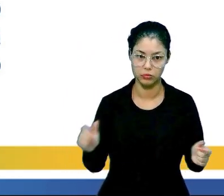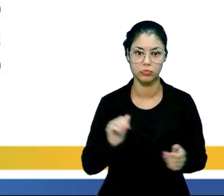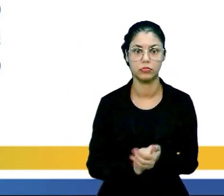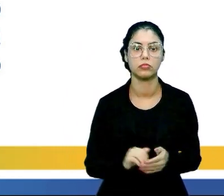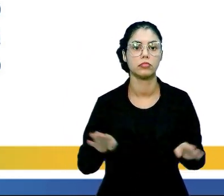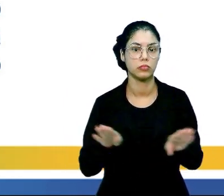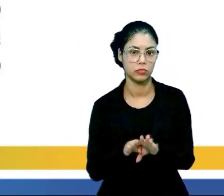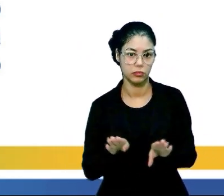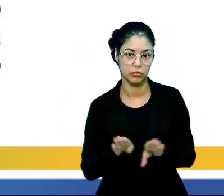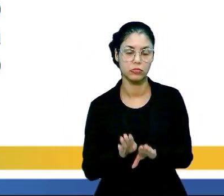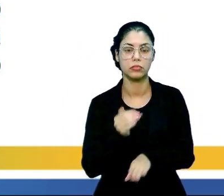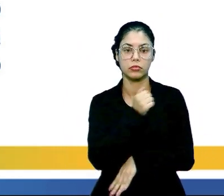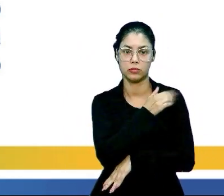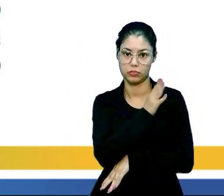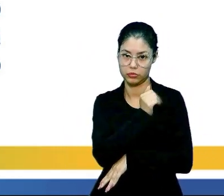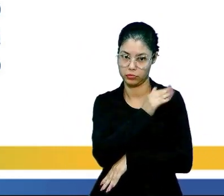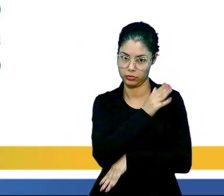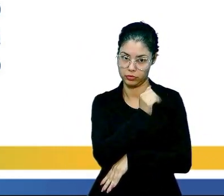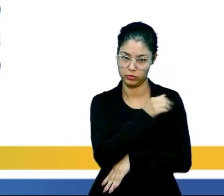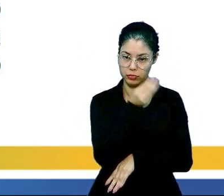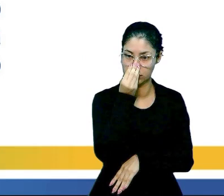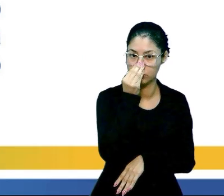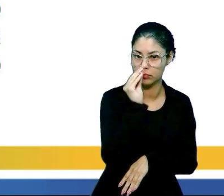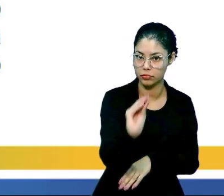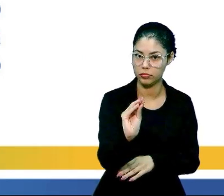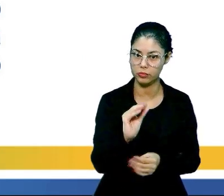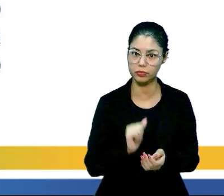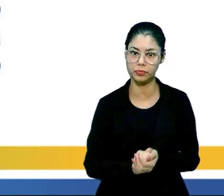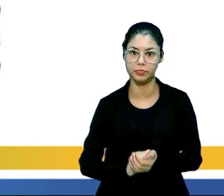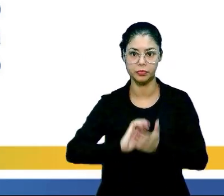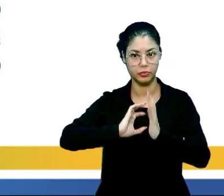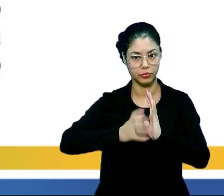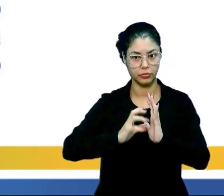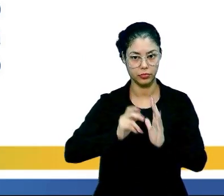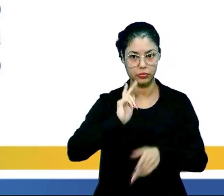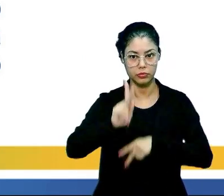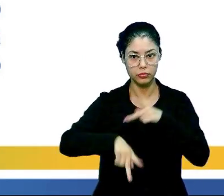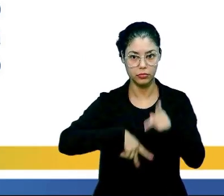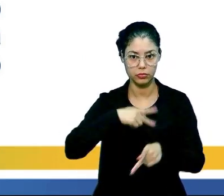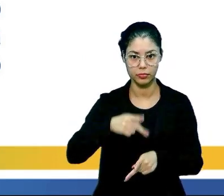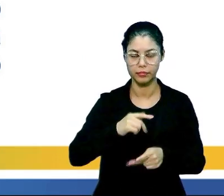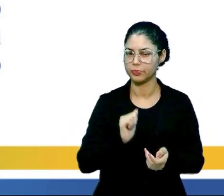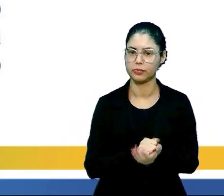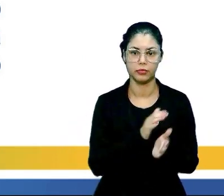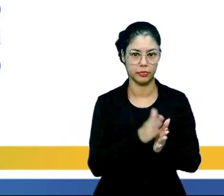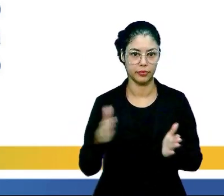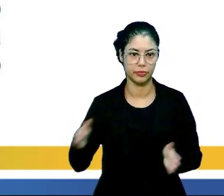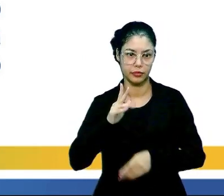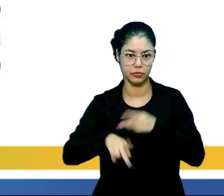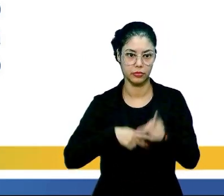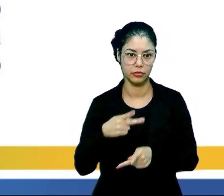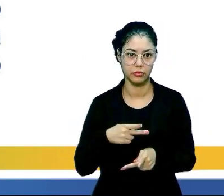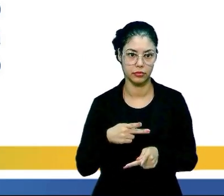nesse âmbito, seja pela discriminação desta classe por parcela da população